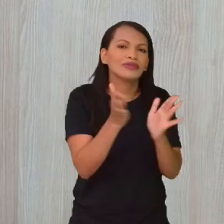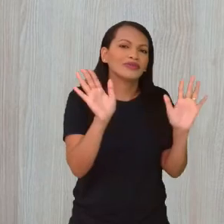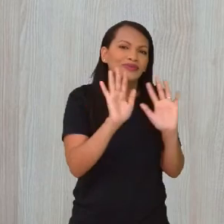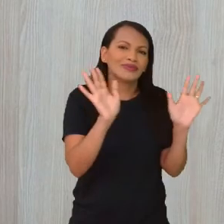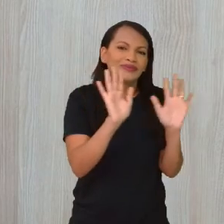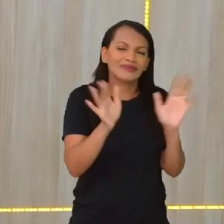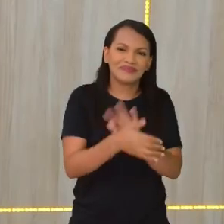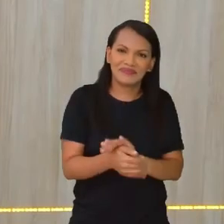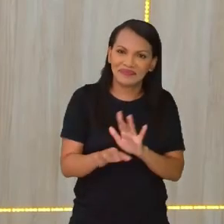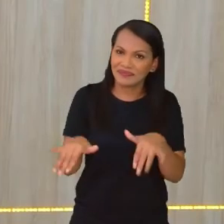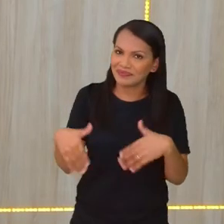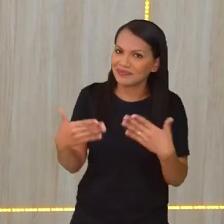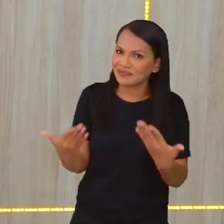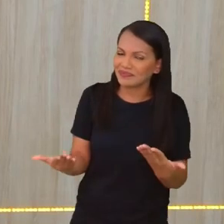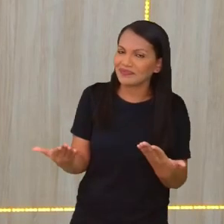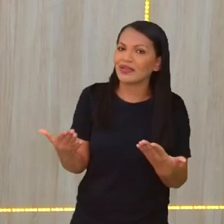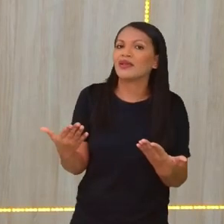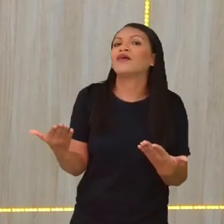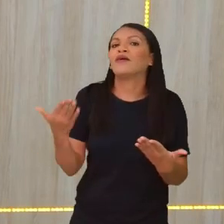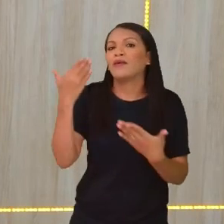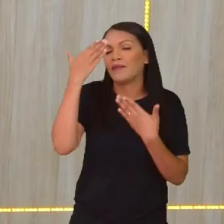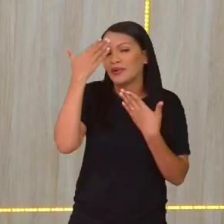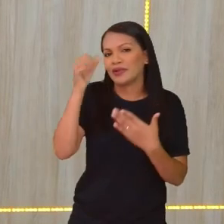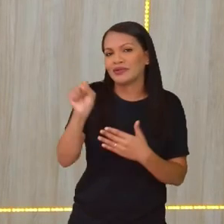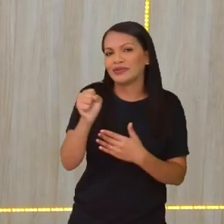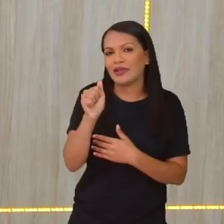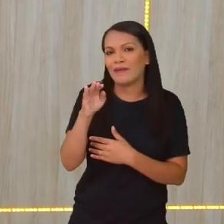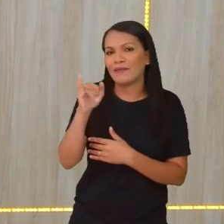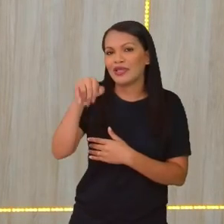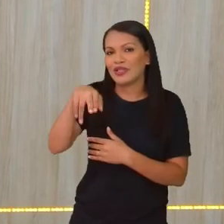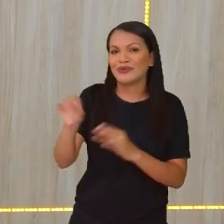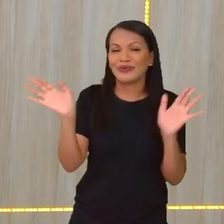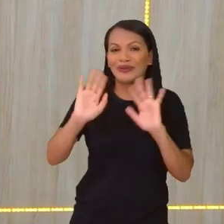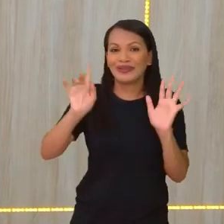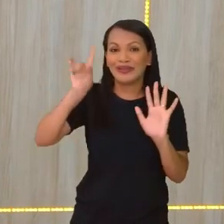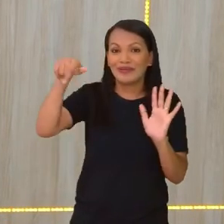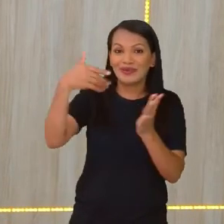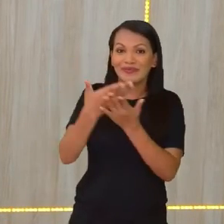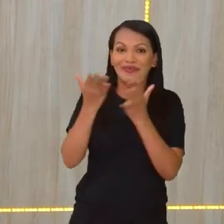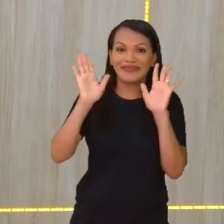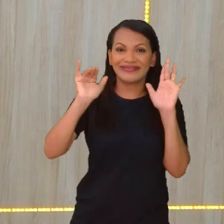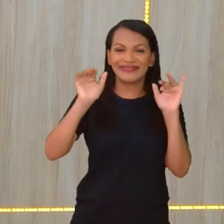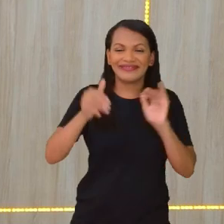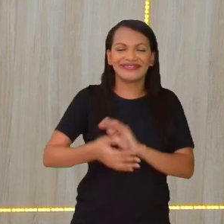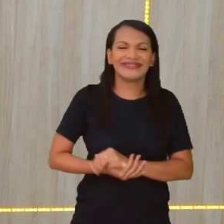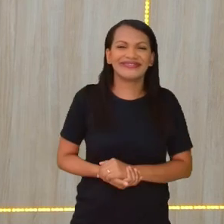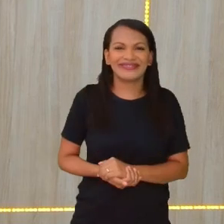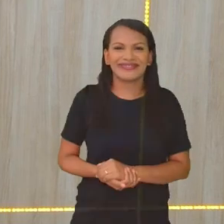Tchau, tchau. É isso aí, pessoal. Valeu, Sabino. Tchau, tchau, pessoal. Até a próxima aula.